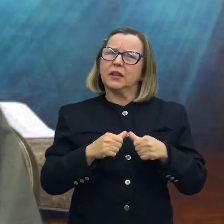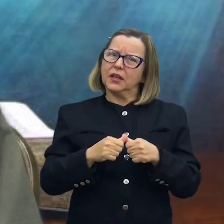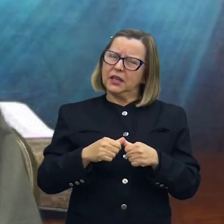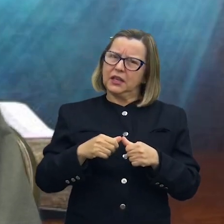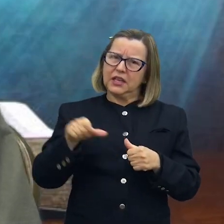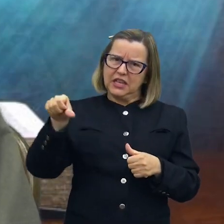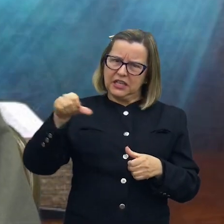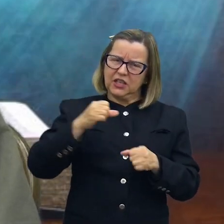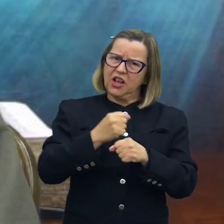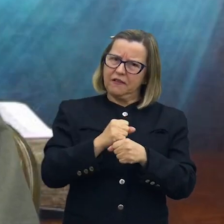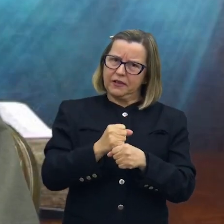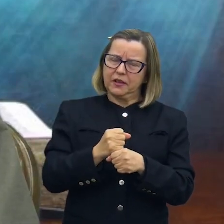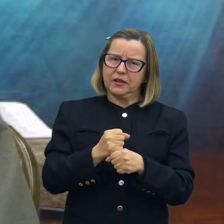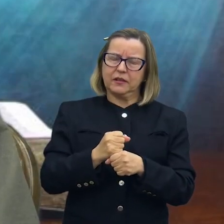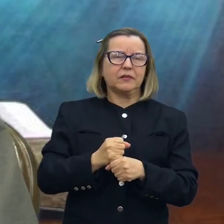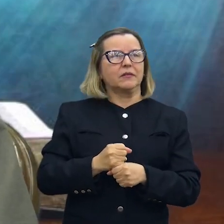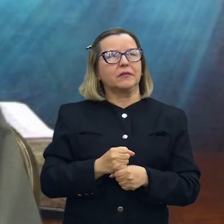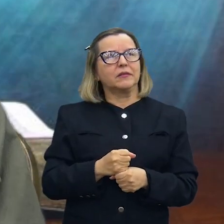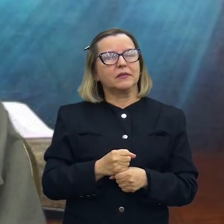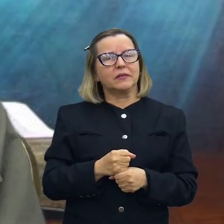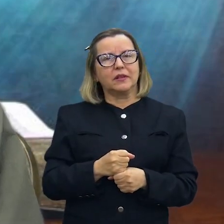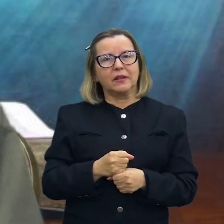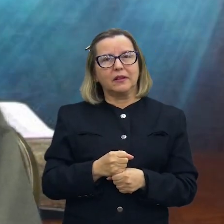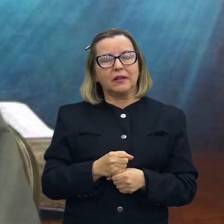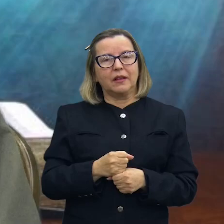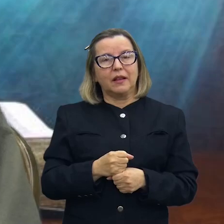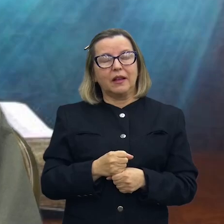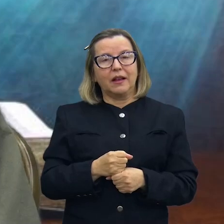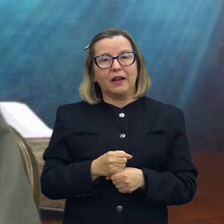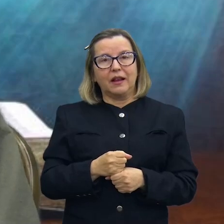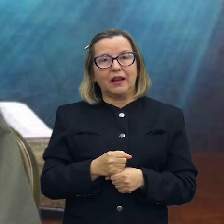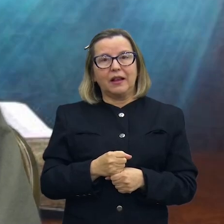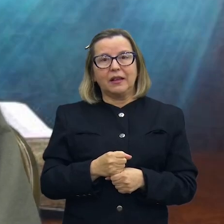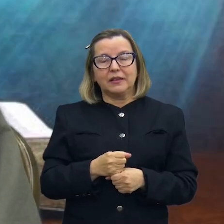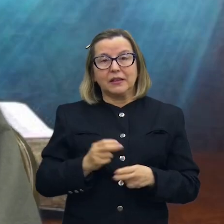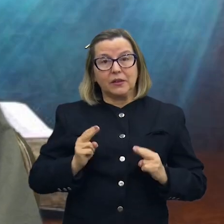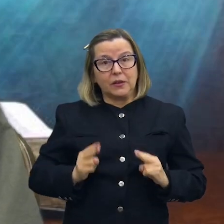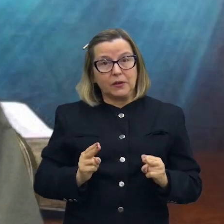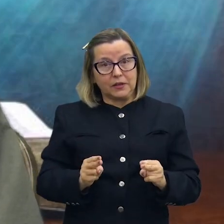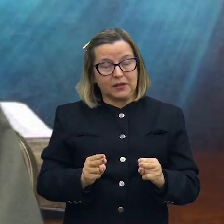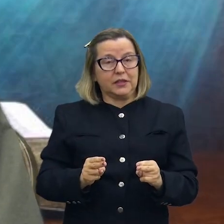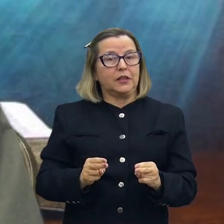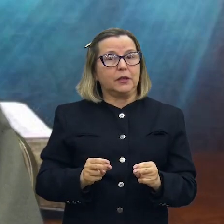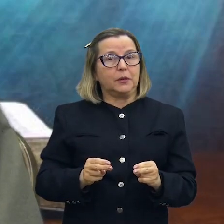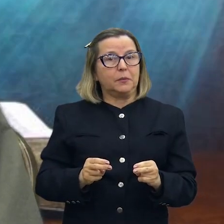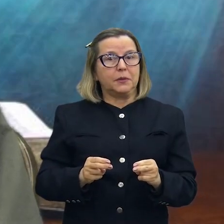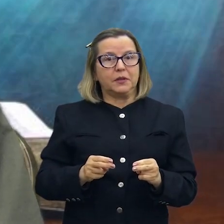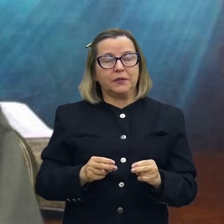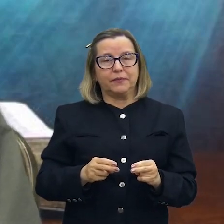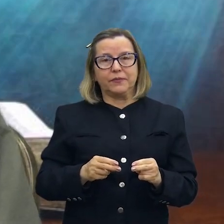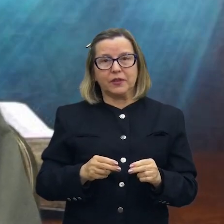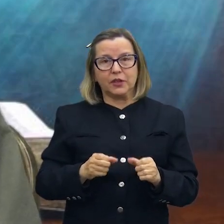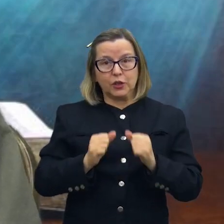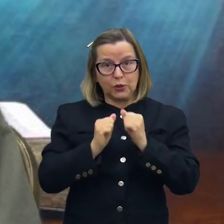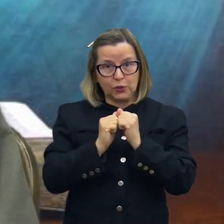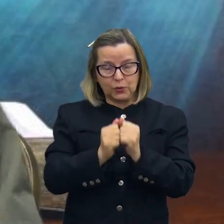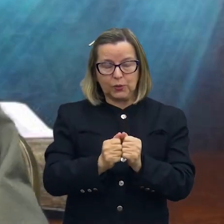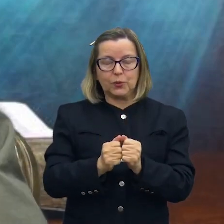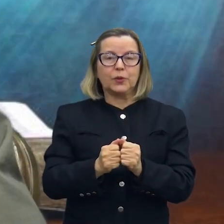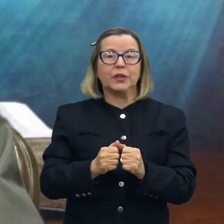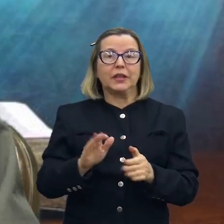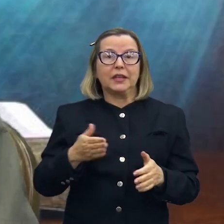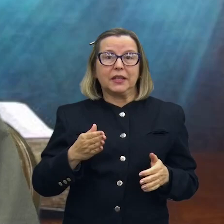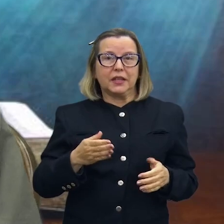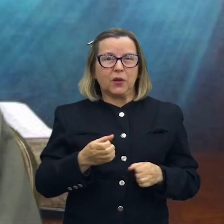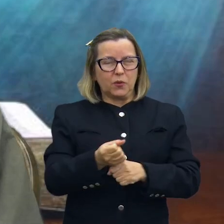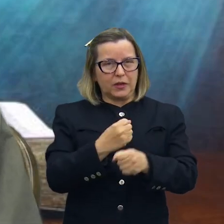a gente tem acompanhado, e no ano passado ela me escreveu dizendo assim, querido, a última dívida, 9